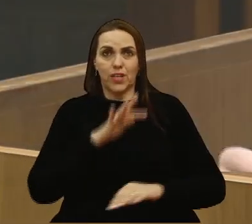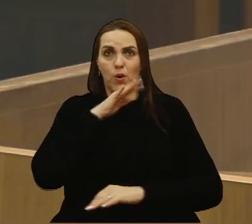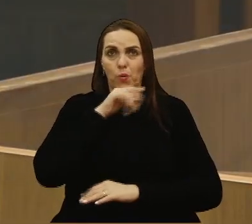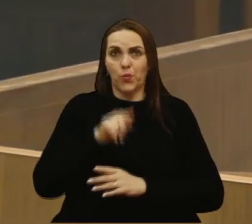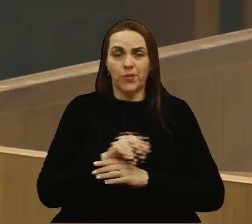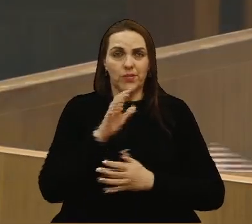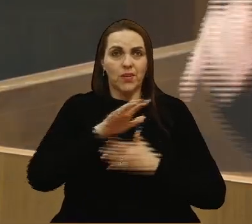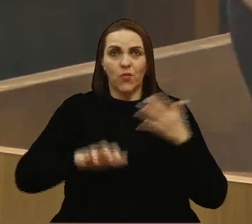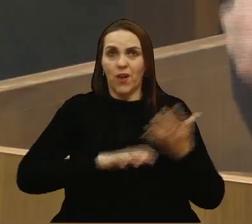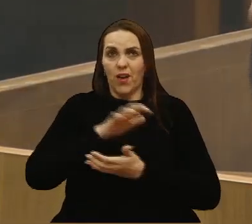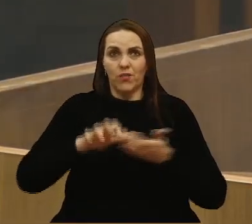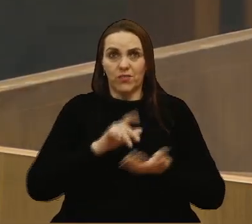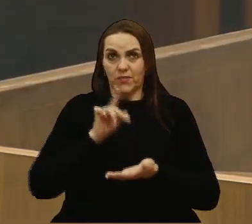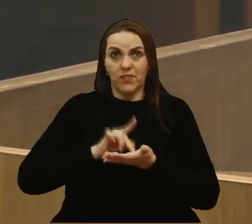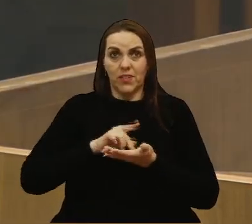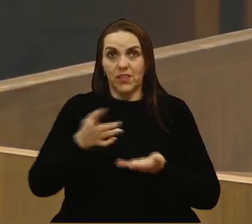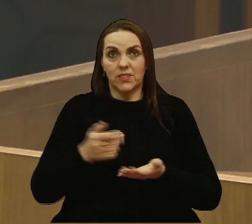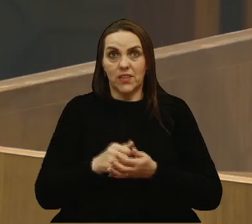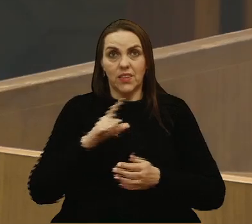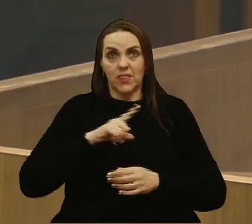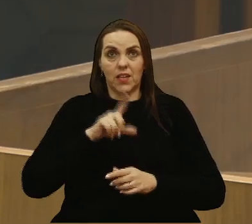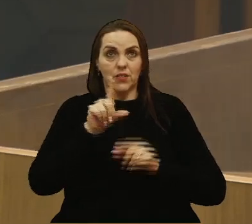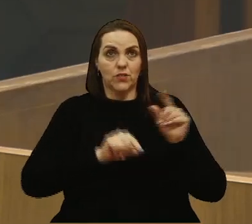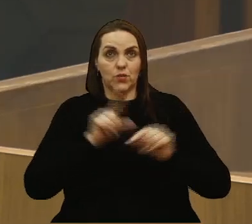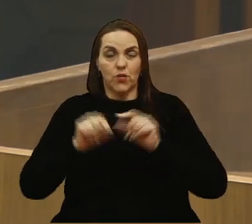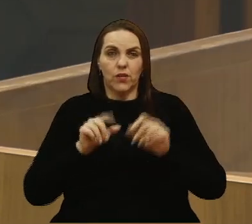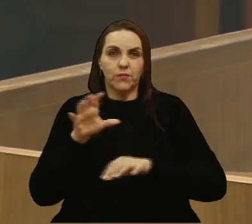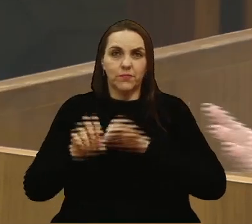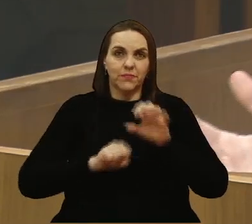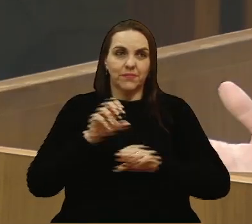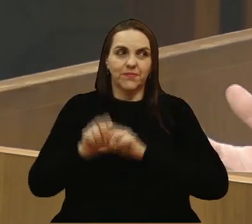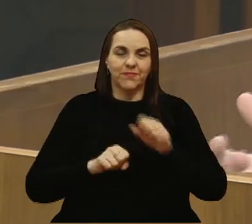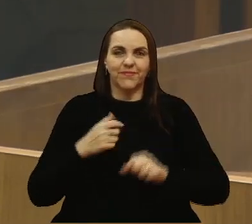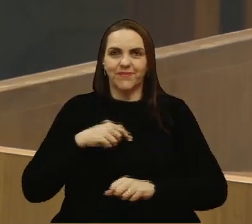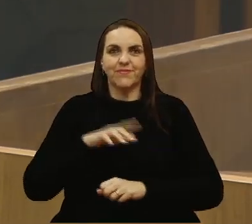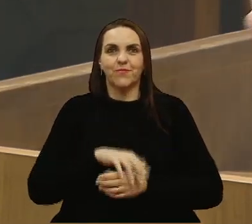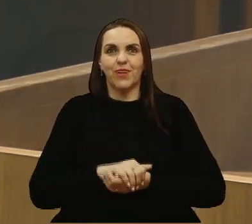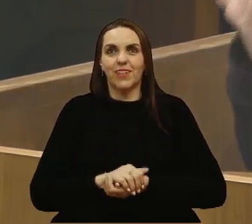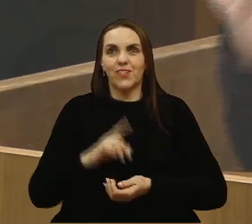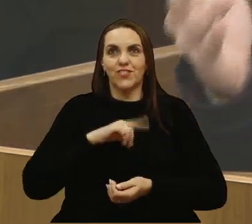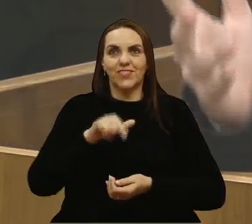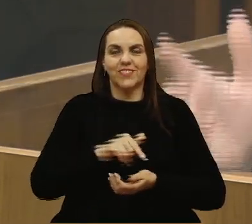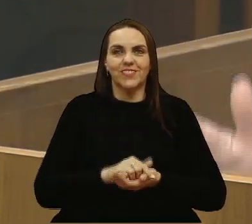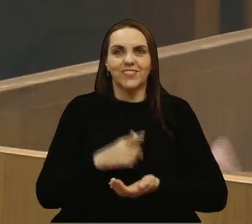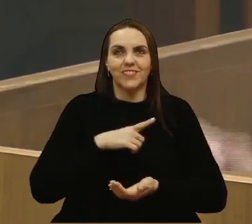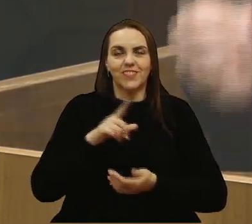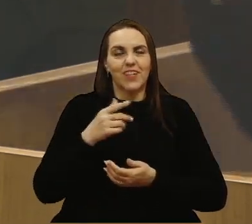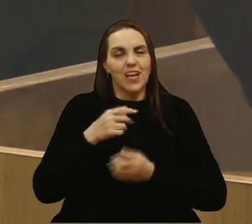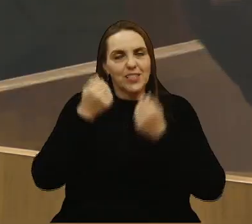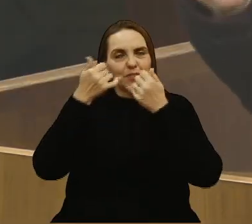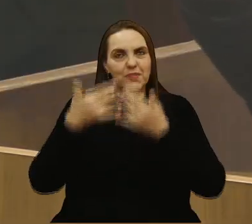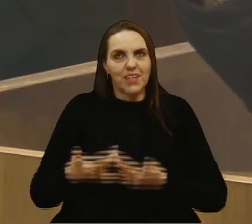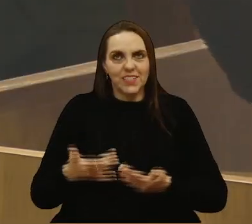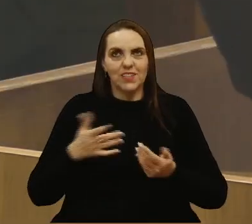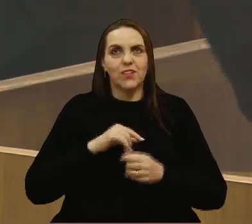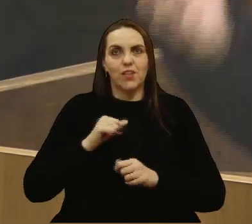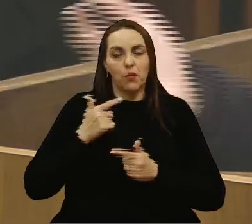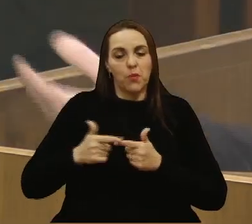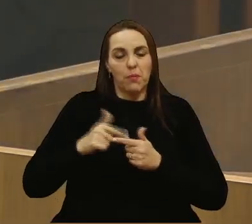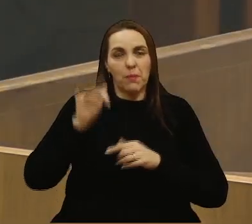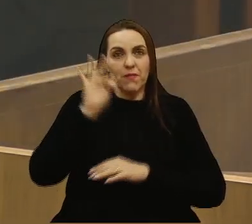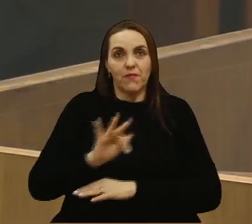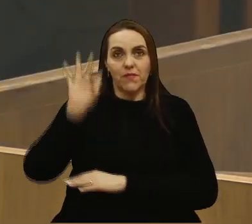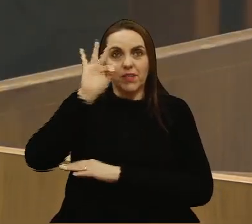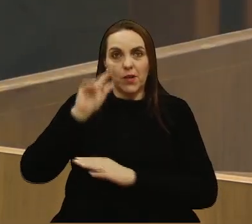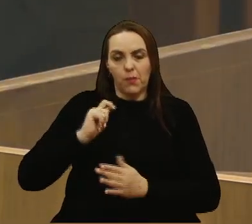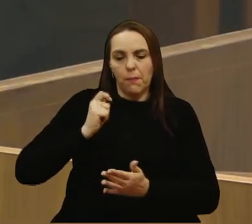o caos. E aí temos alternativas para buscar e não buscam. Qual que é a explicação para isso? Tem um programa federal que paga